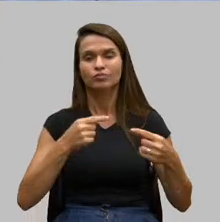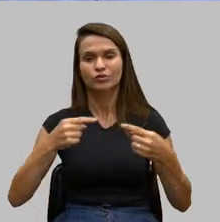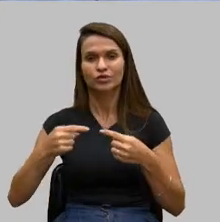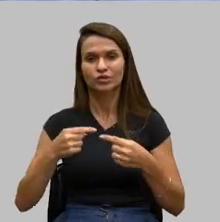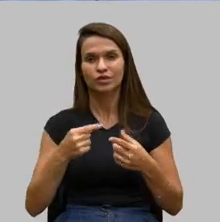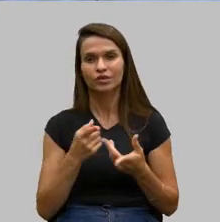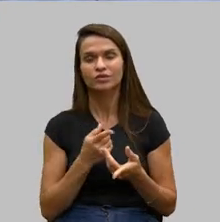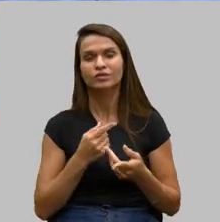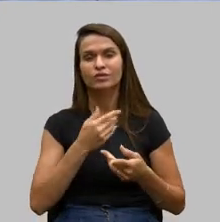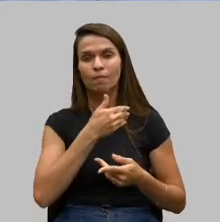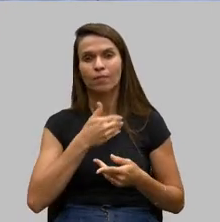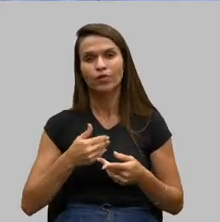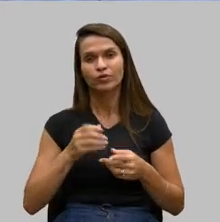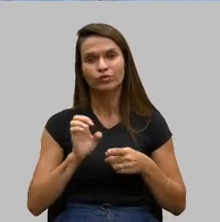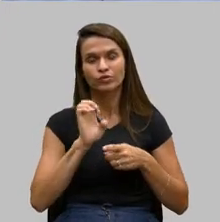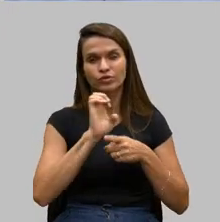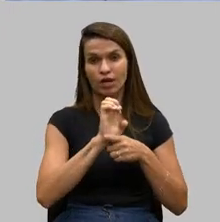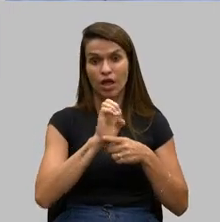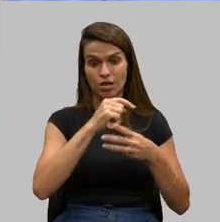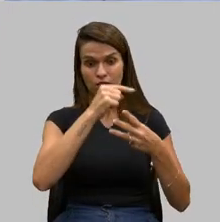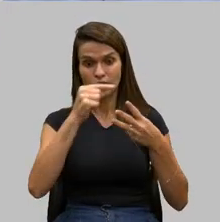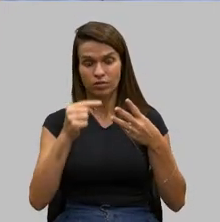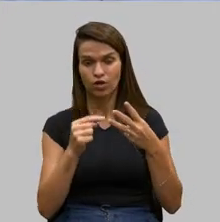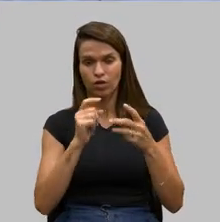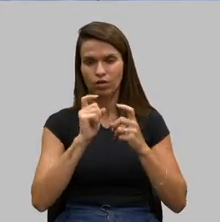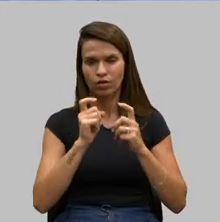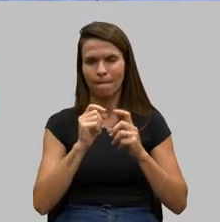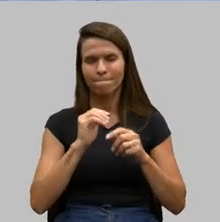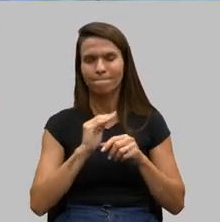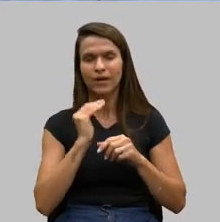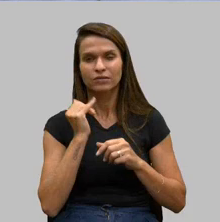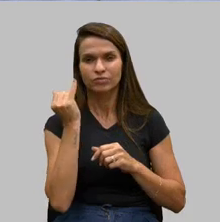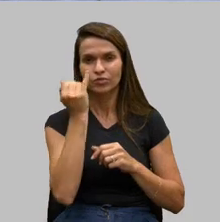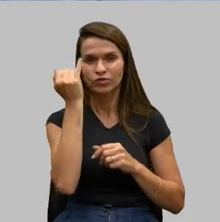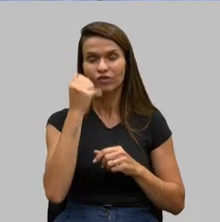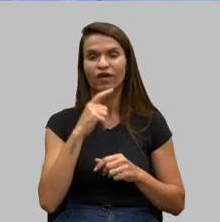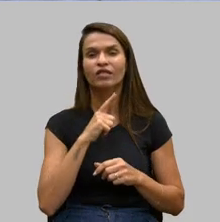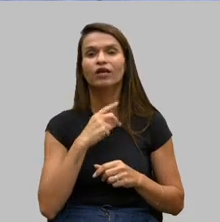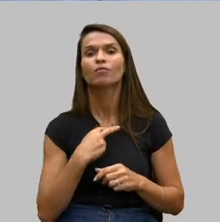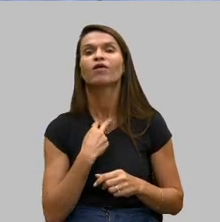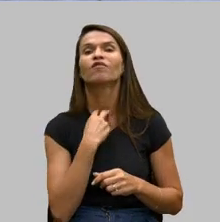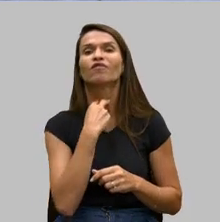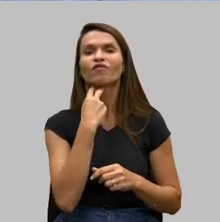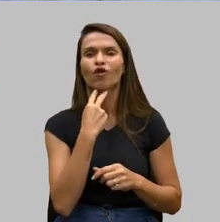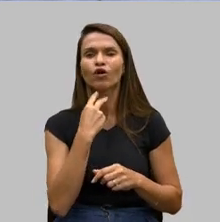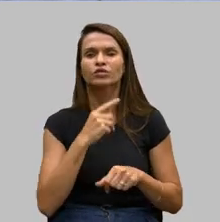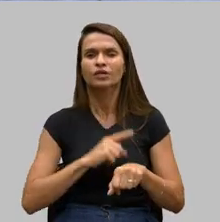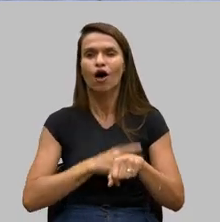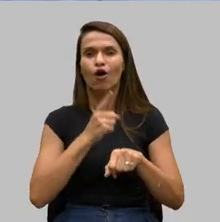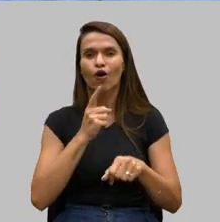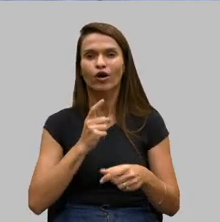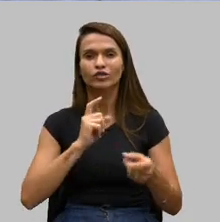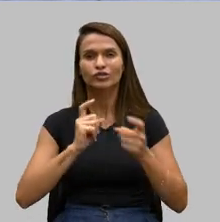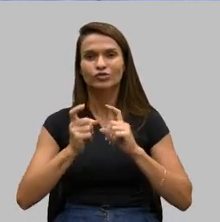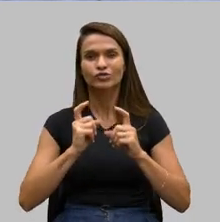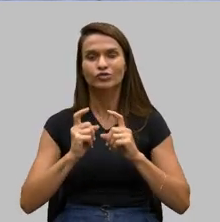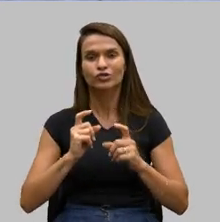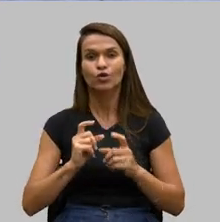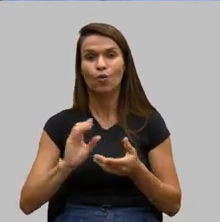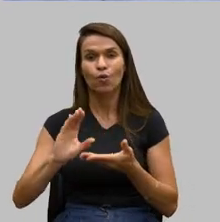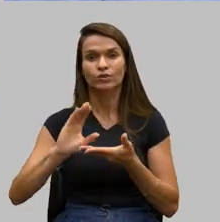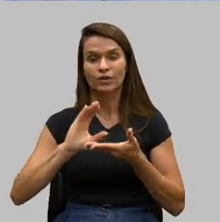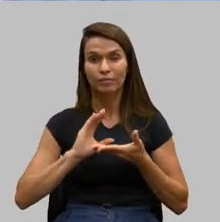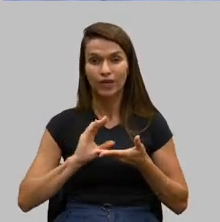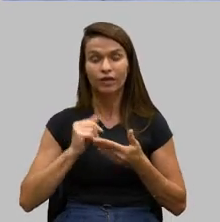e é uma das três comissões mais importantes que vai ter uma voz pesada na hora de discutir o orçamento então eu eu entendo